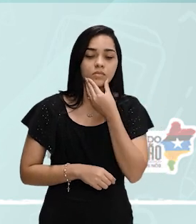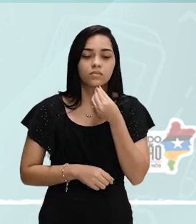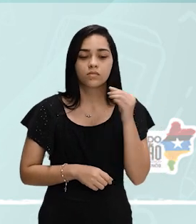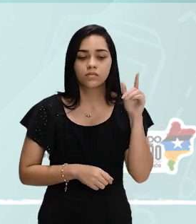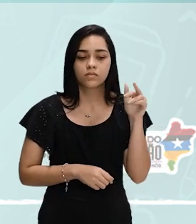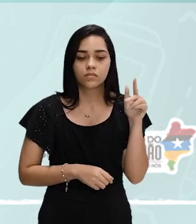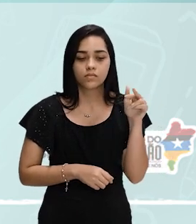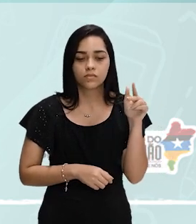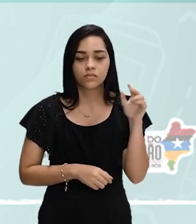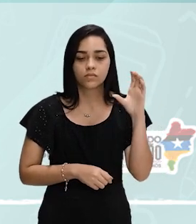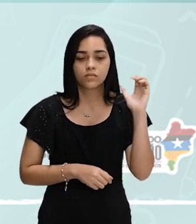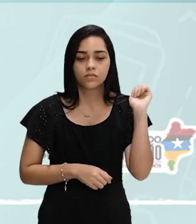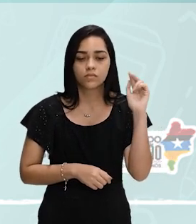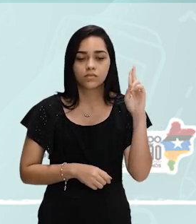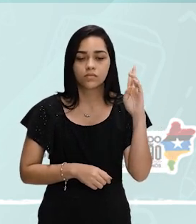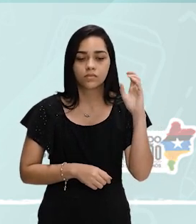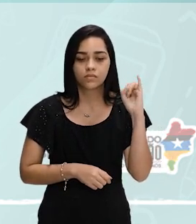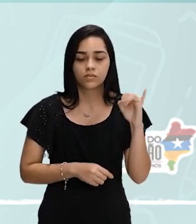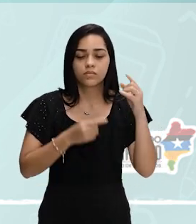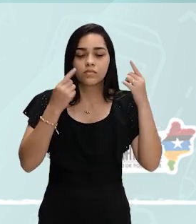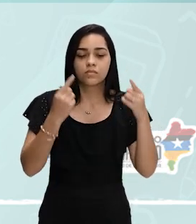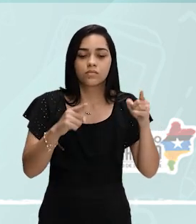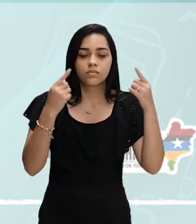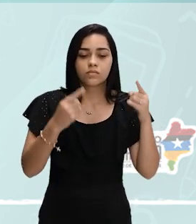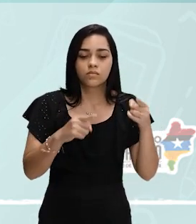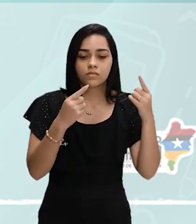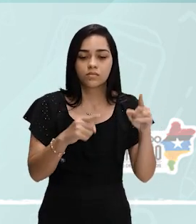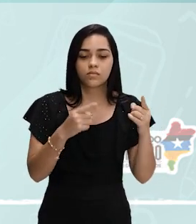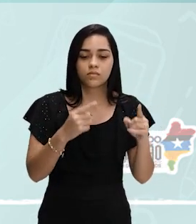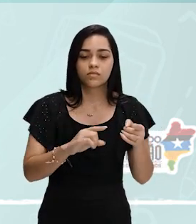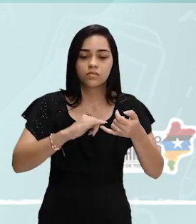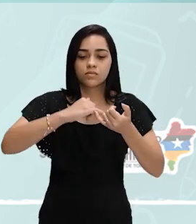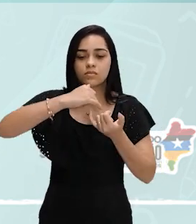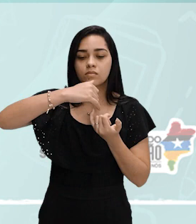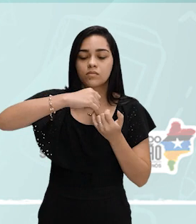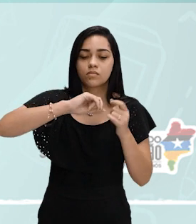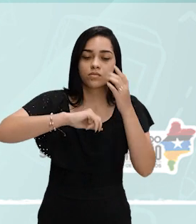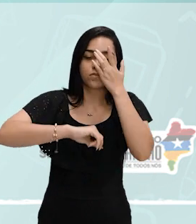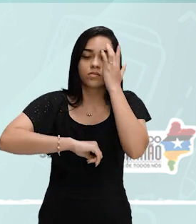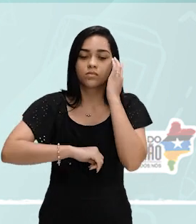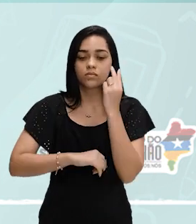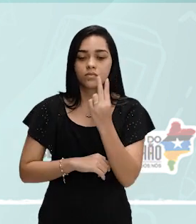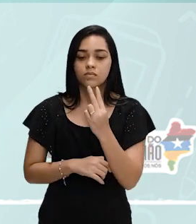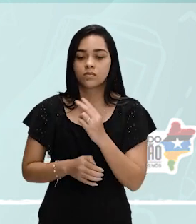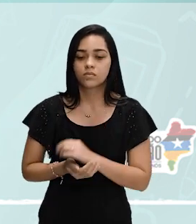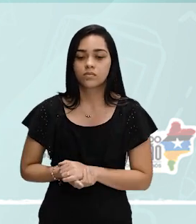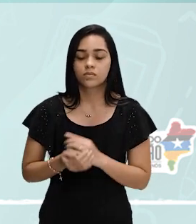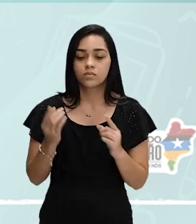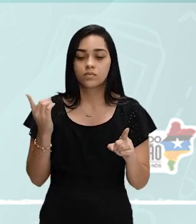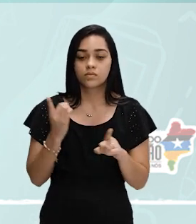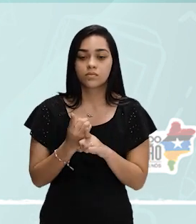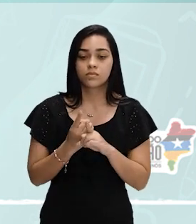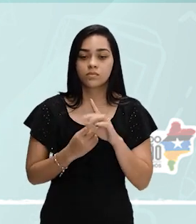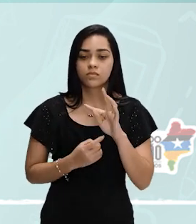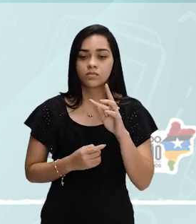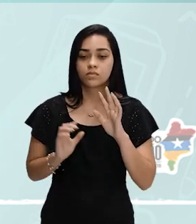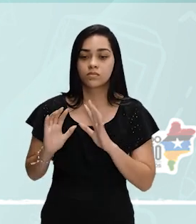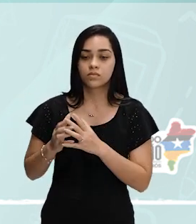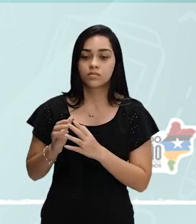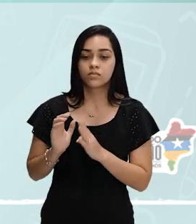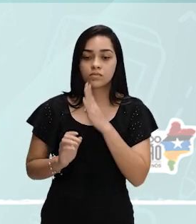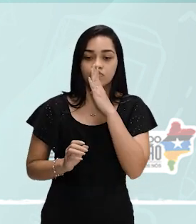Iracema, e o irmão de Iracema, o Caubi, perseguem os amantes. Encontram a